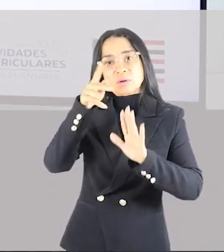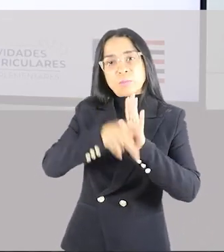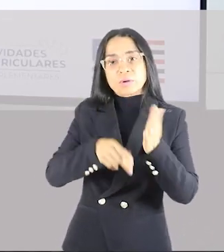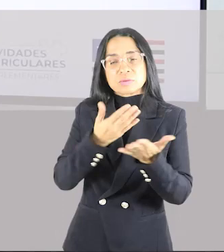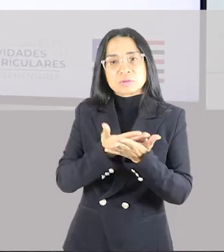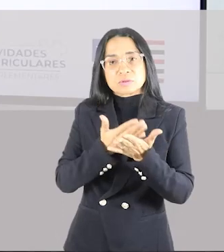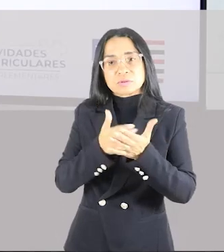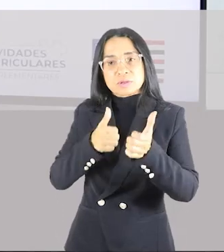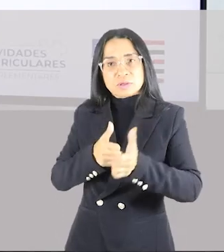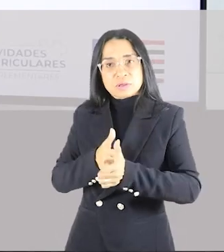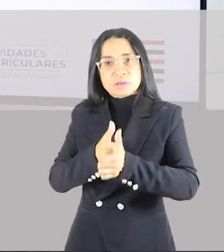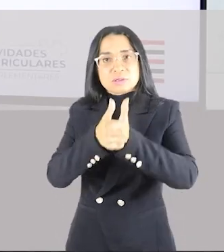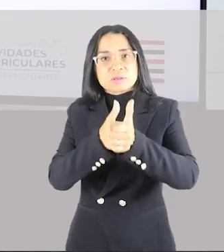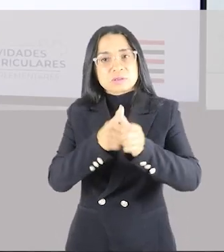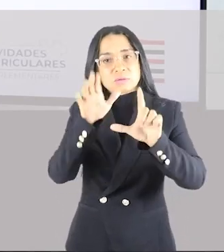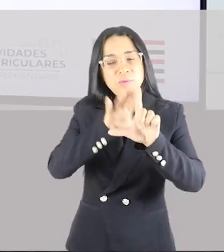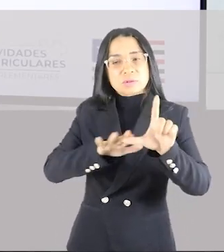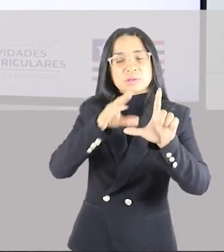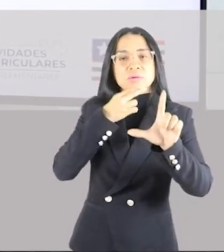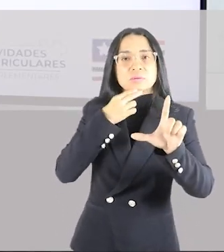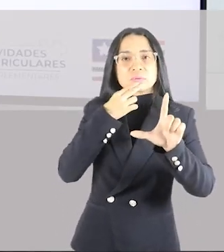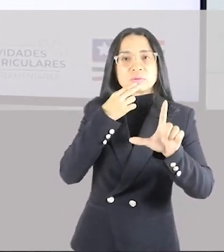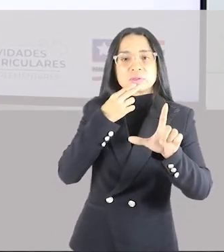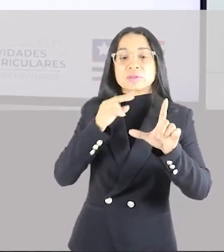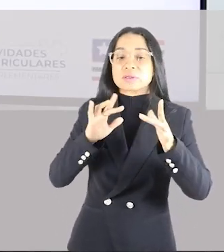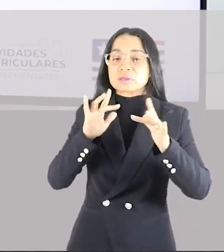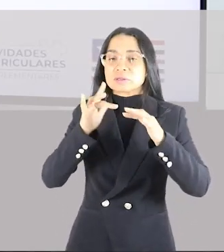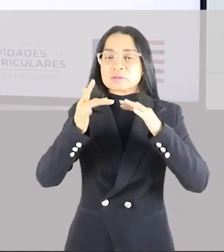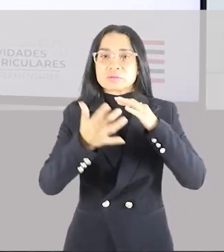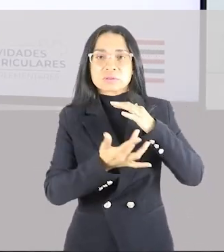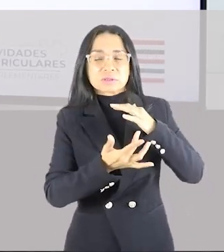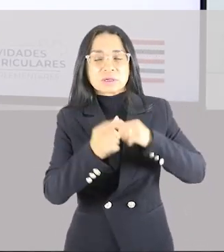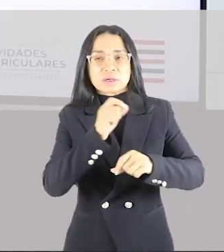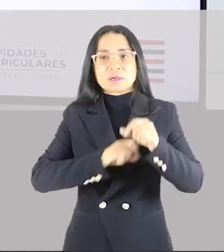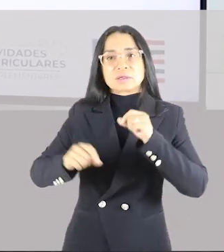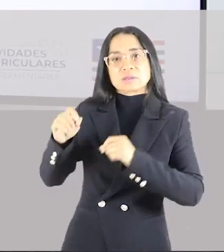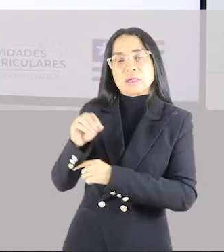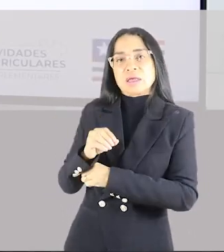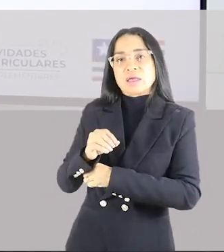nas redes sociais, no Instagram, no YouTube, deixe seu like,